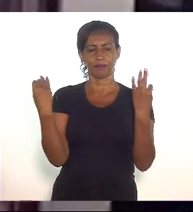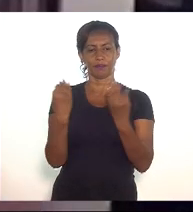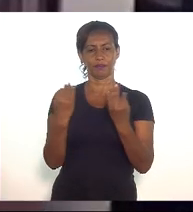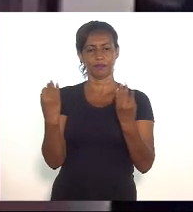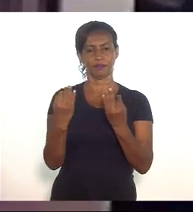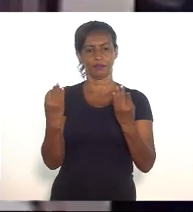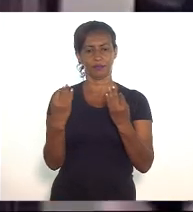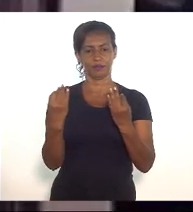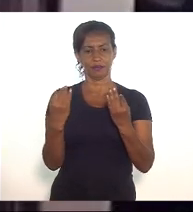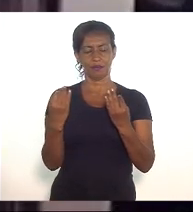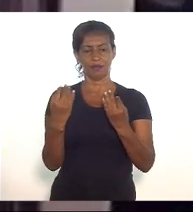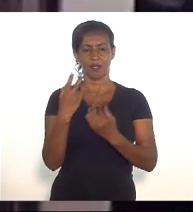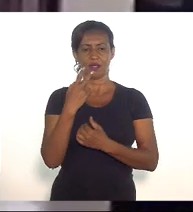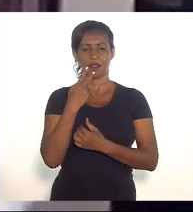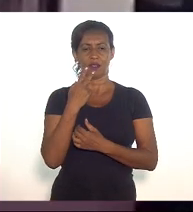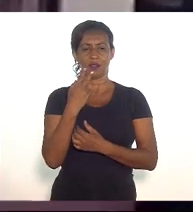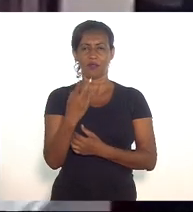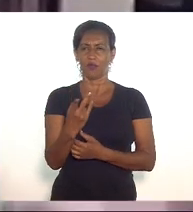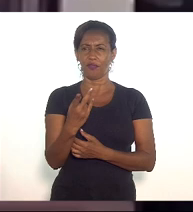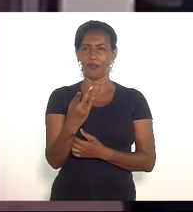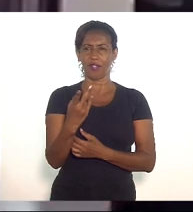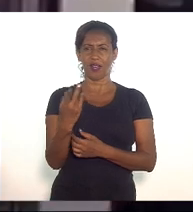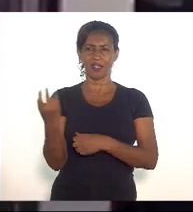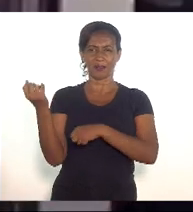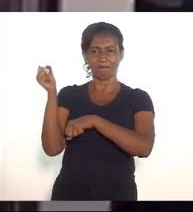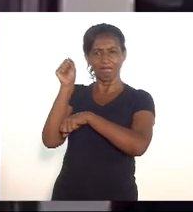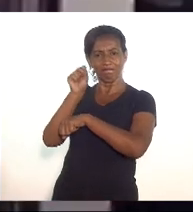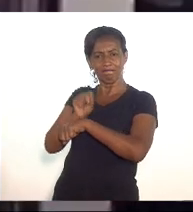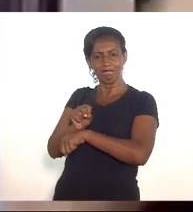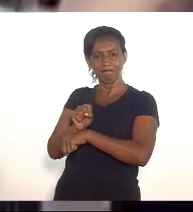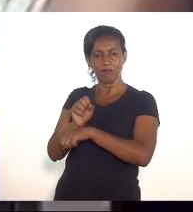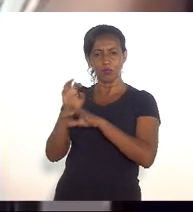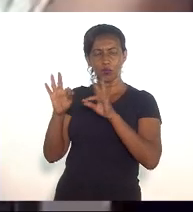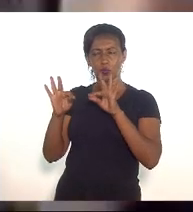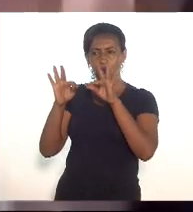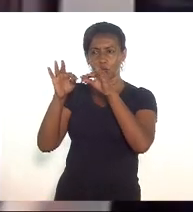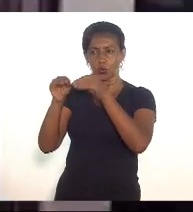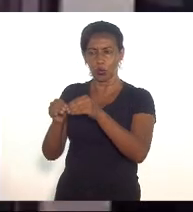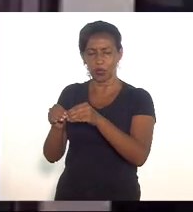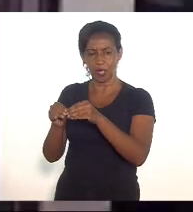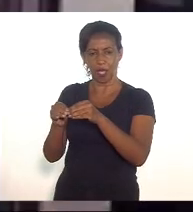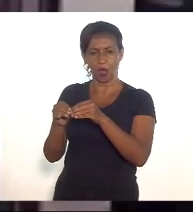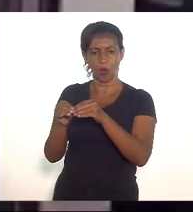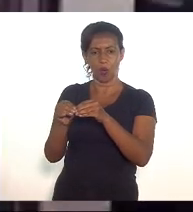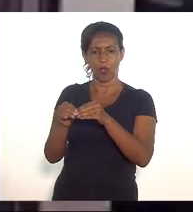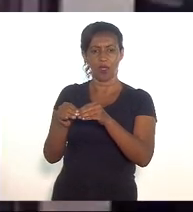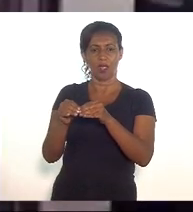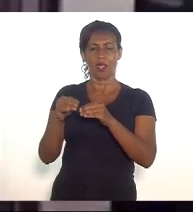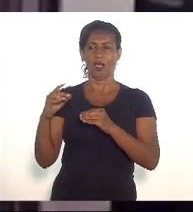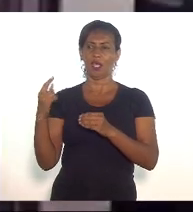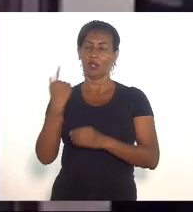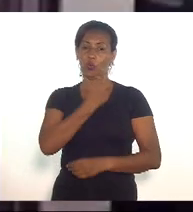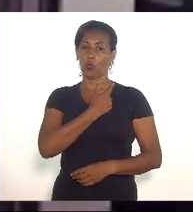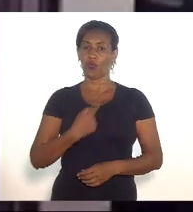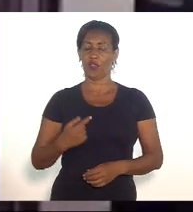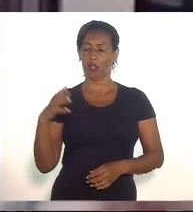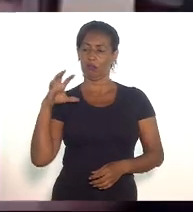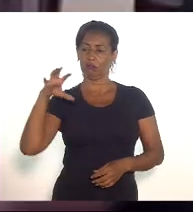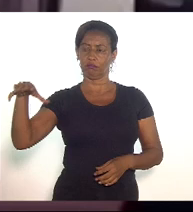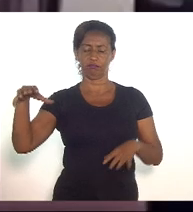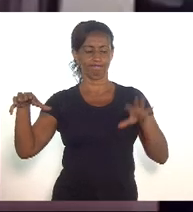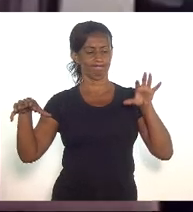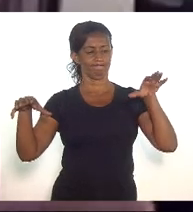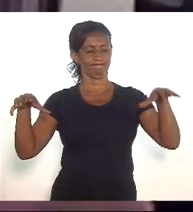a surdez absoluta e total entre órgãos de governo. Isso daí